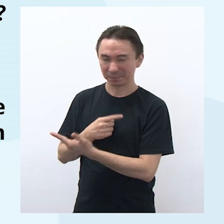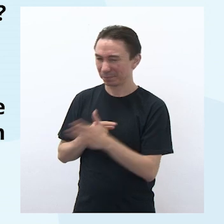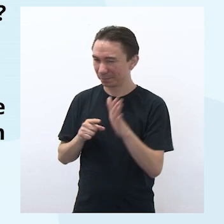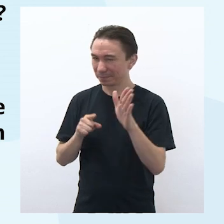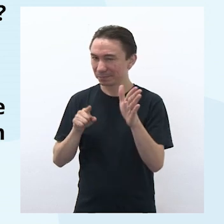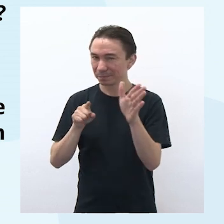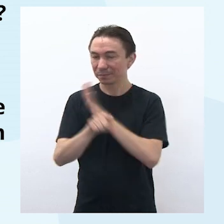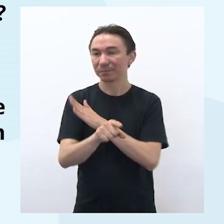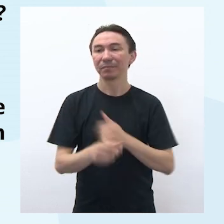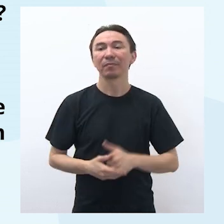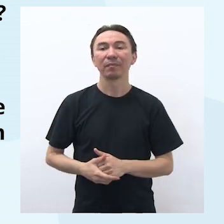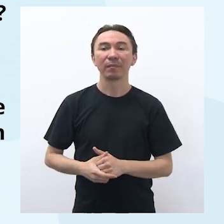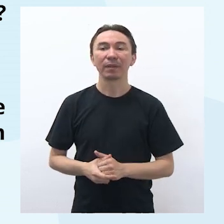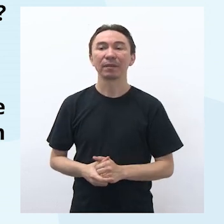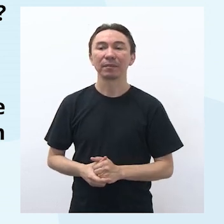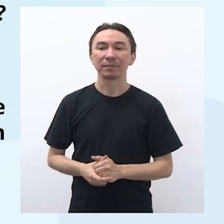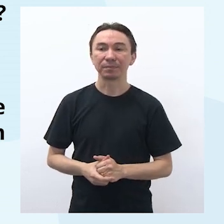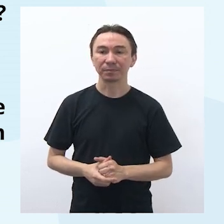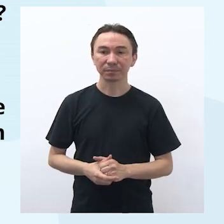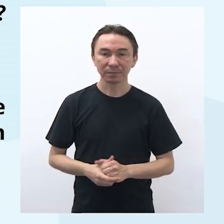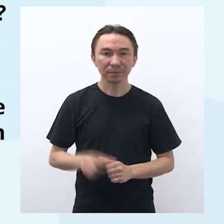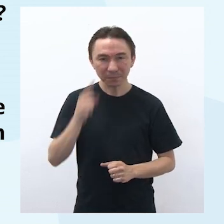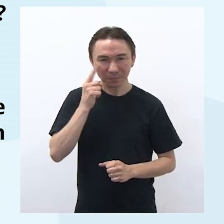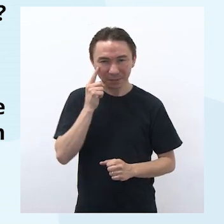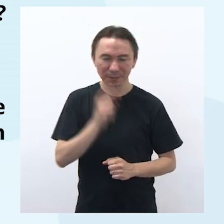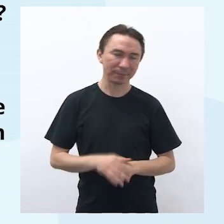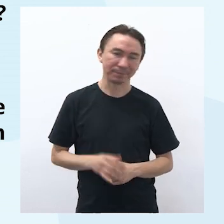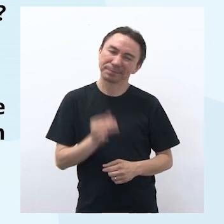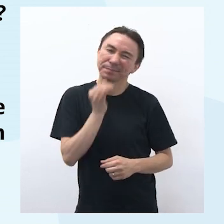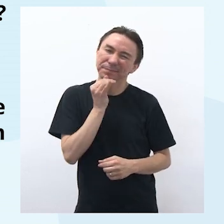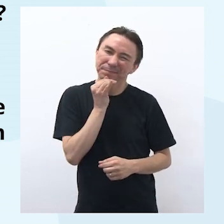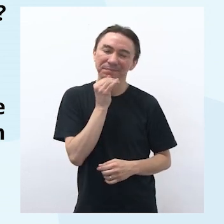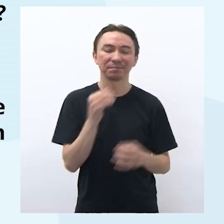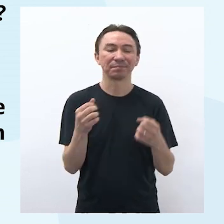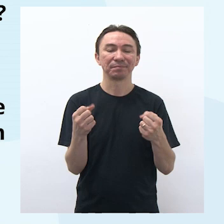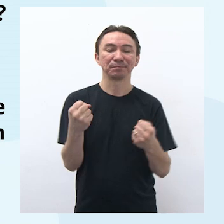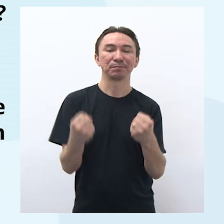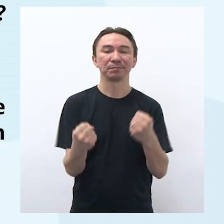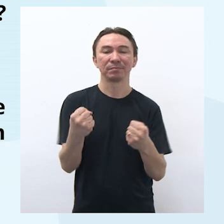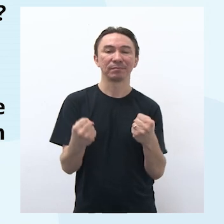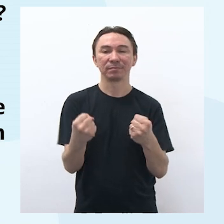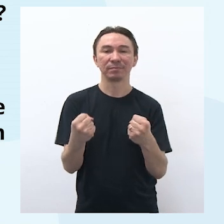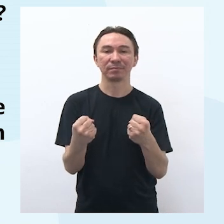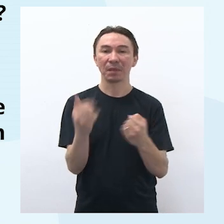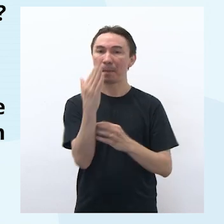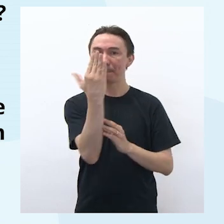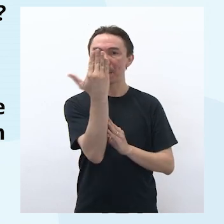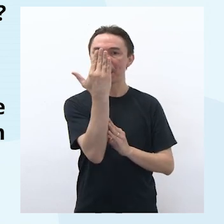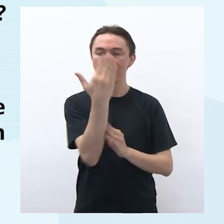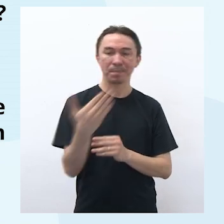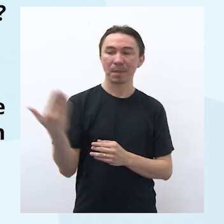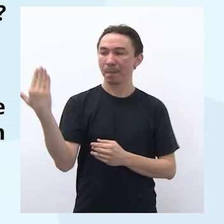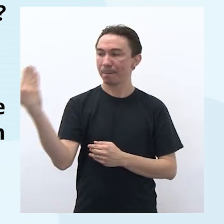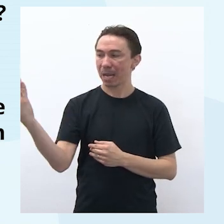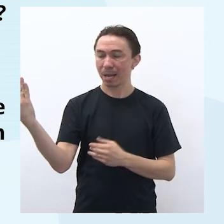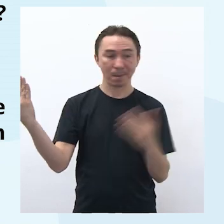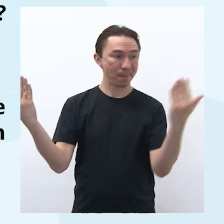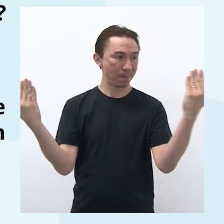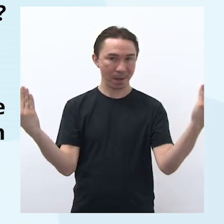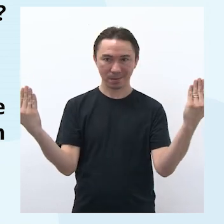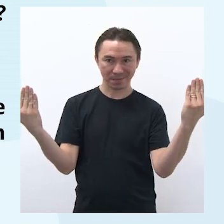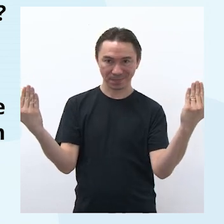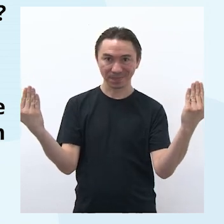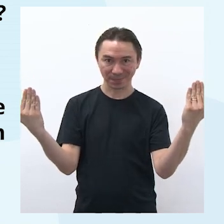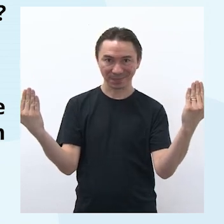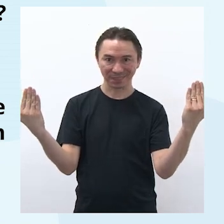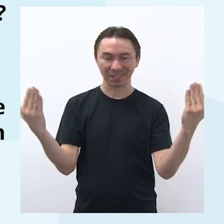questão. Ao olhar pelo retrovisor, que é esse instrumento que está aí do nosso lado e que a gente vive olhando para ele, né,